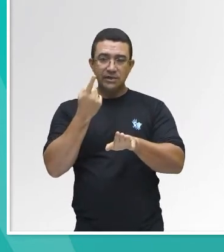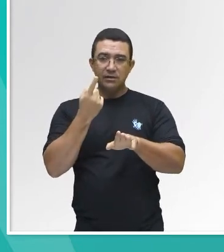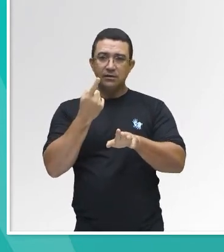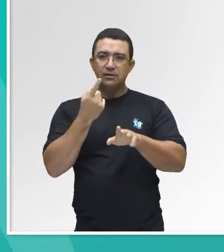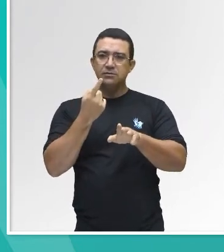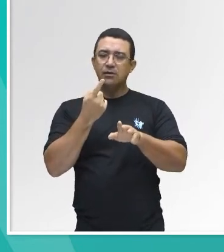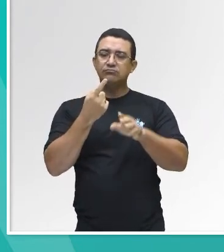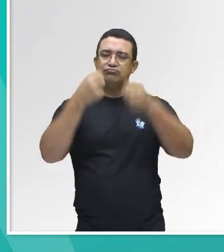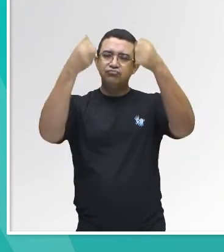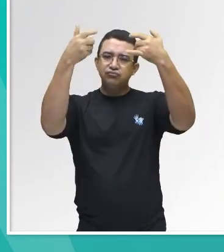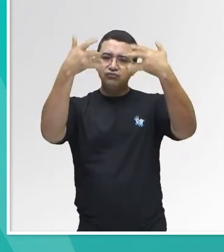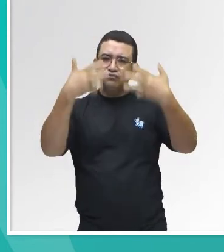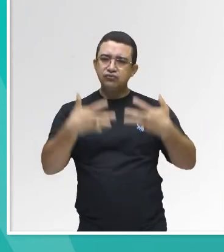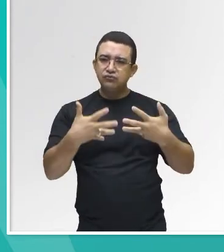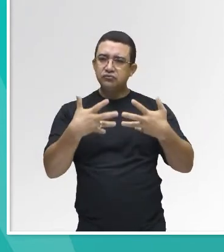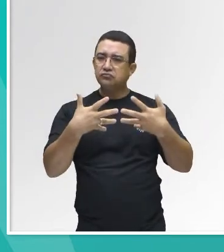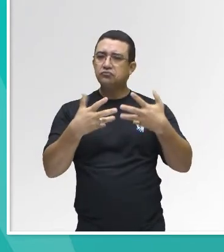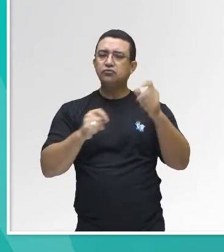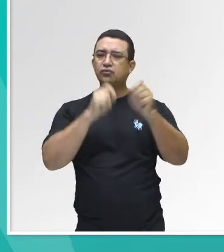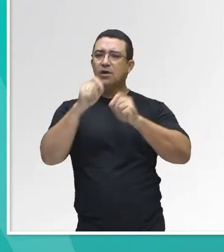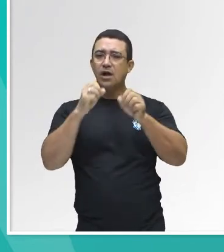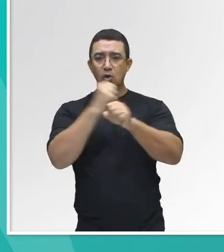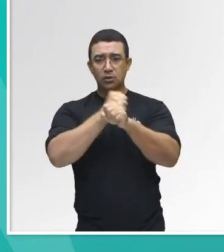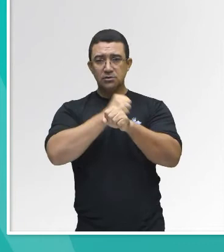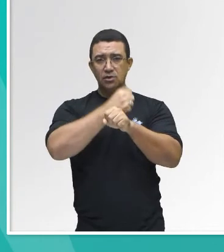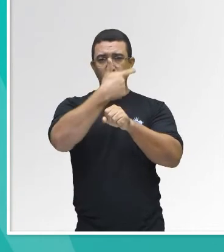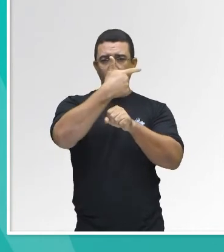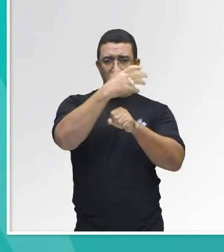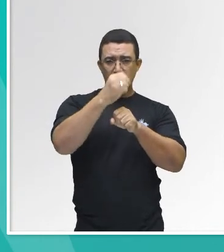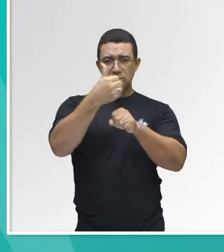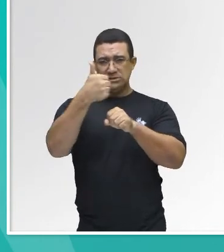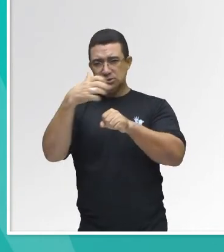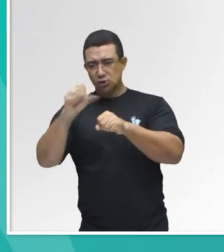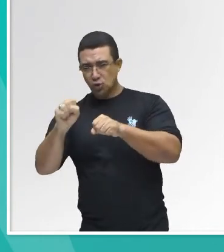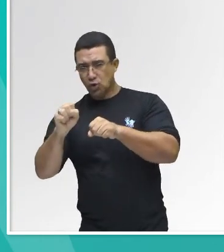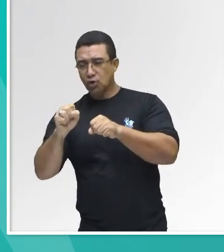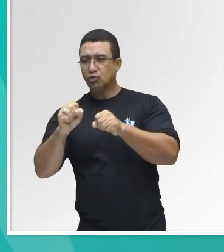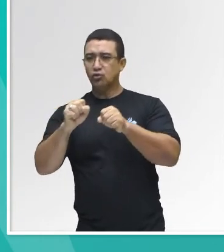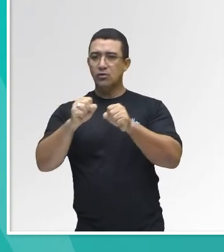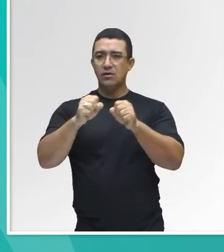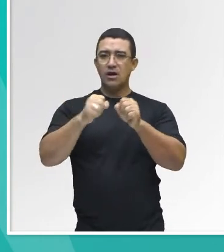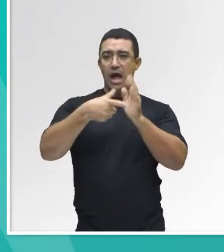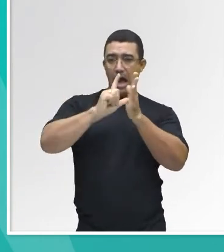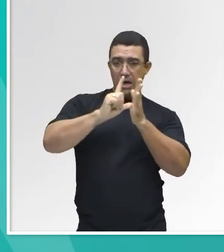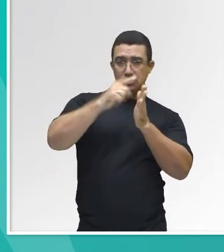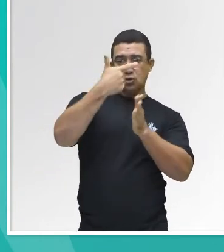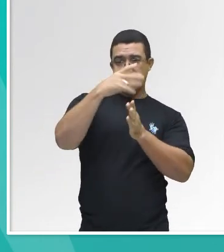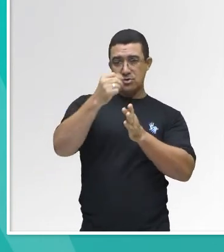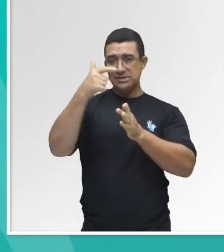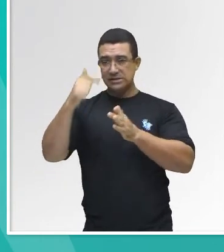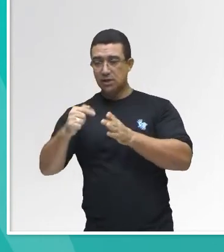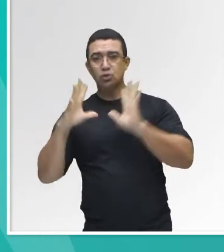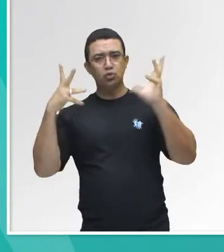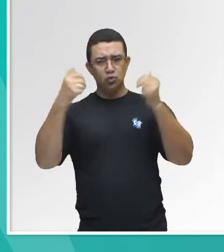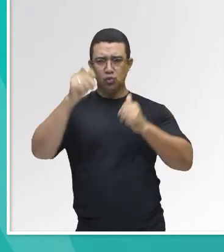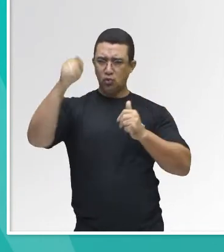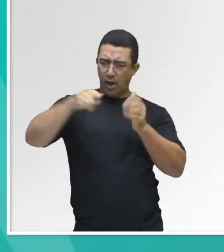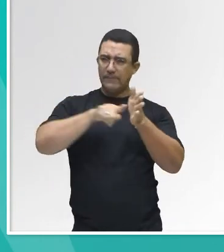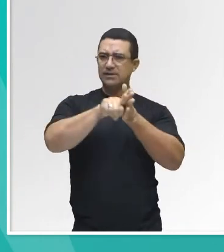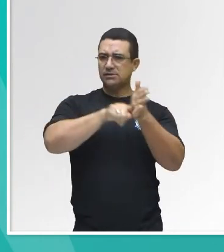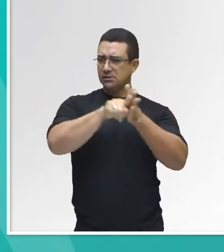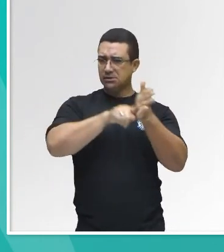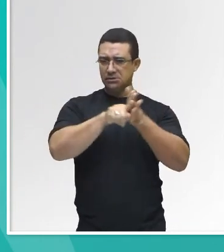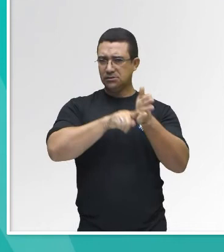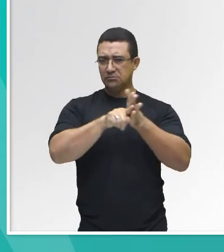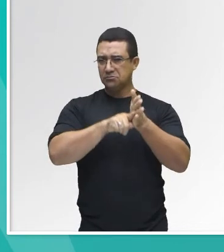em 2018, com relação a 2017, mas tudo foi pesquisado, Nada foi tirado de qualquer lugar,